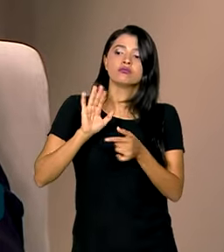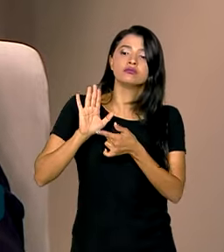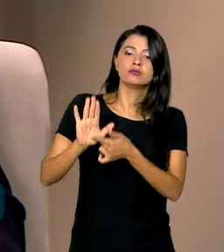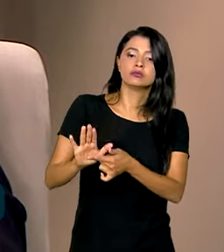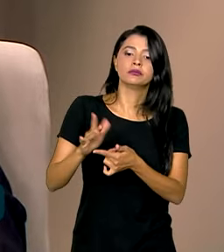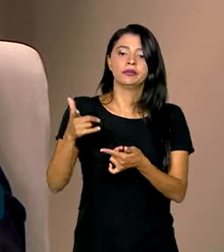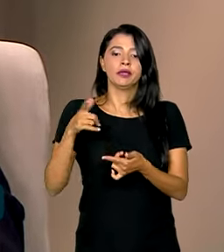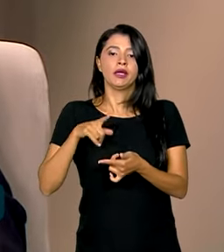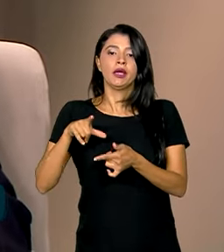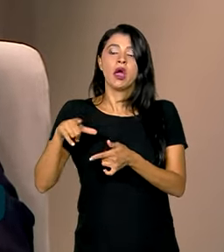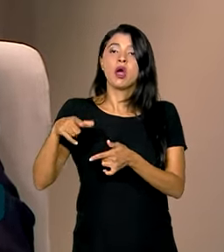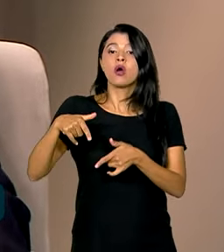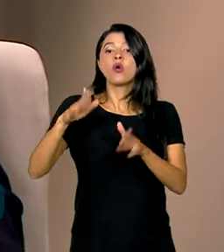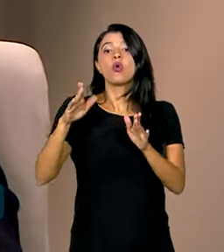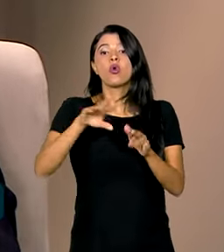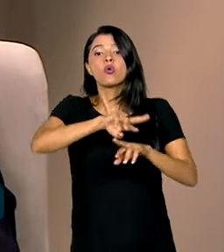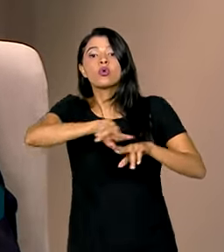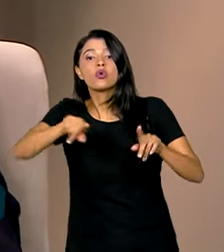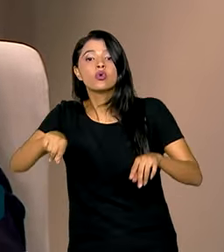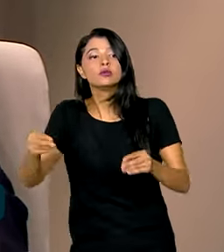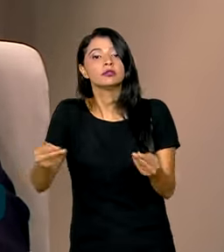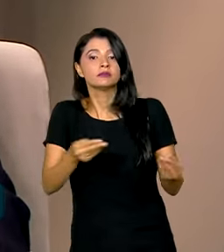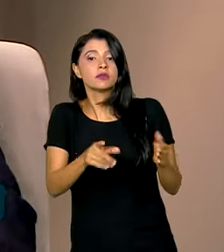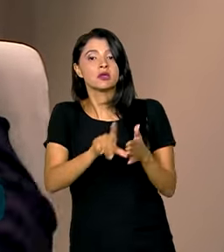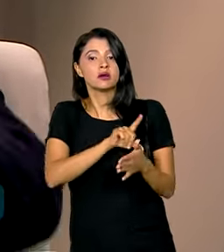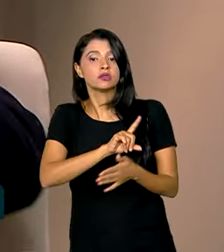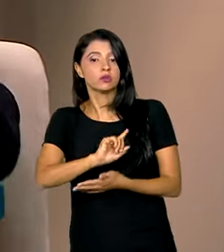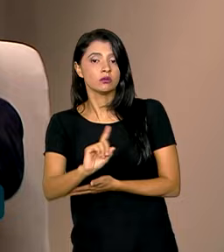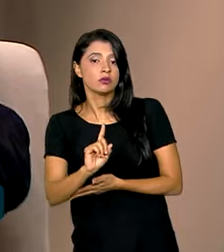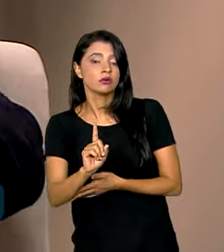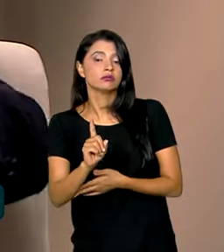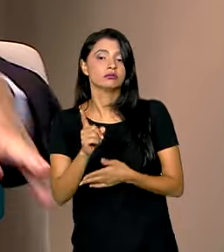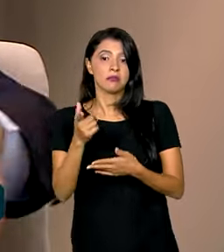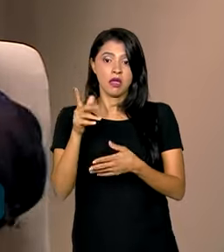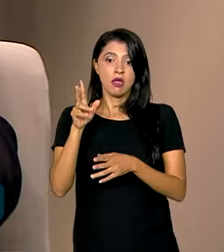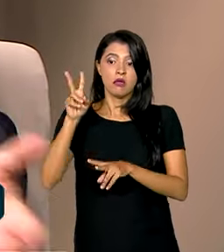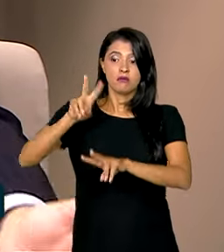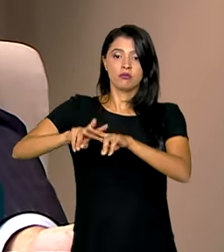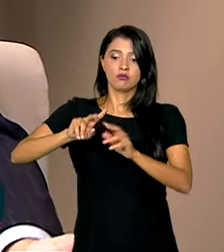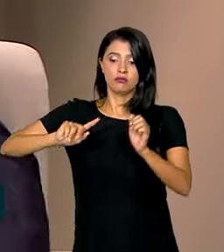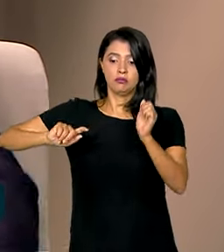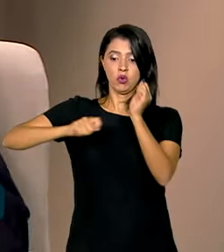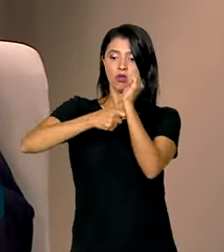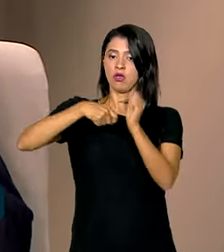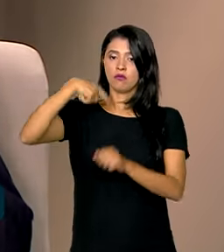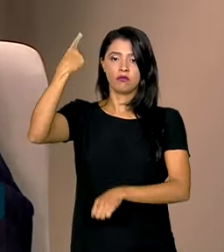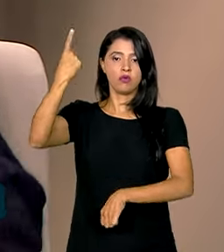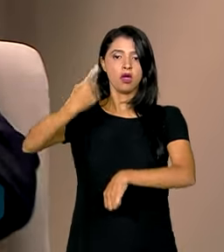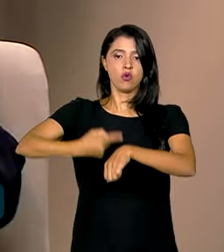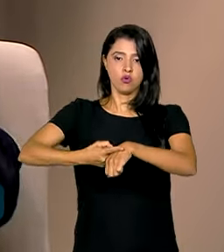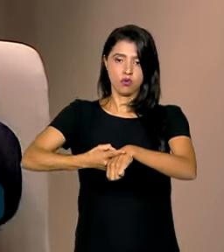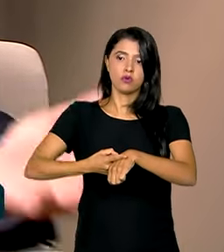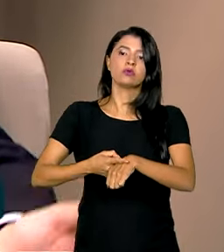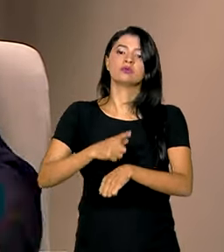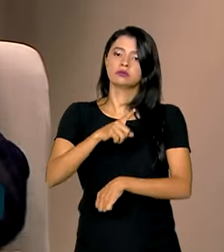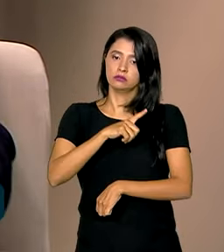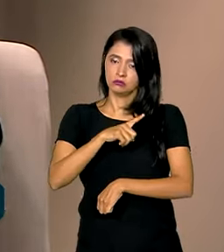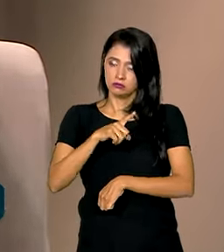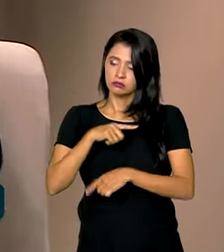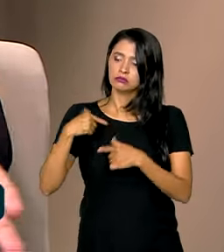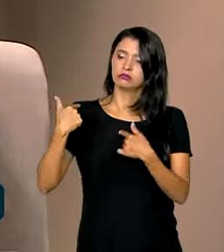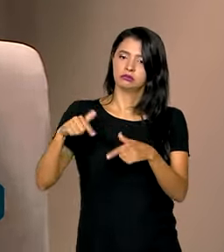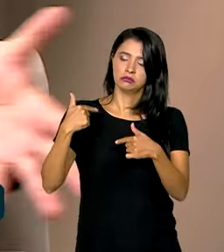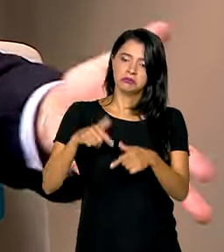a destinação desses bens, antecipado ou não, mas a apreensão, o bloqueio em si é instantâneo. Então, nós temos operações em